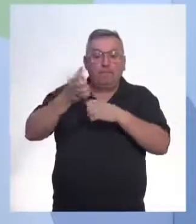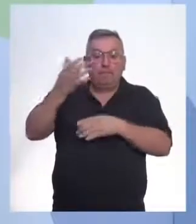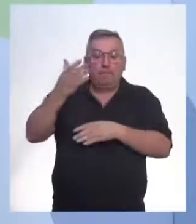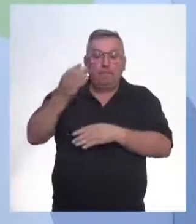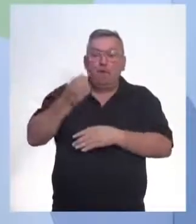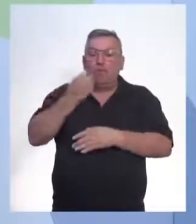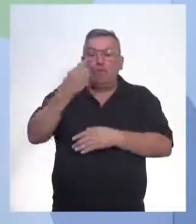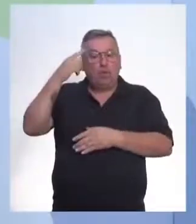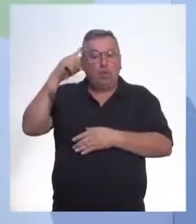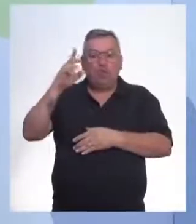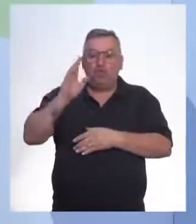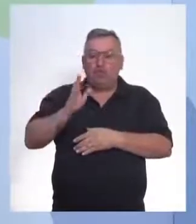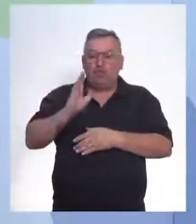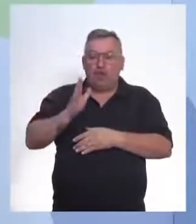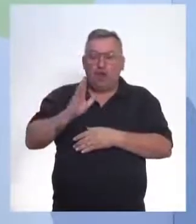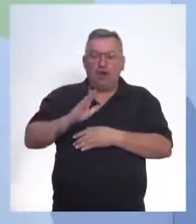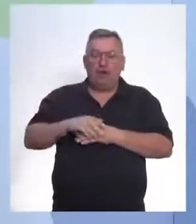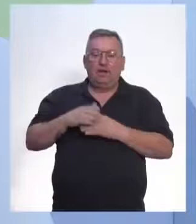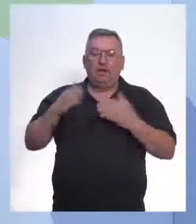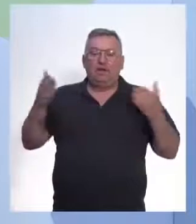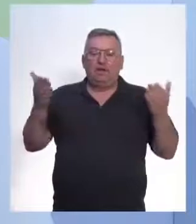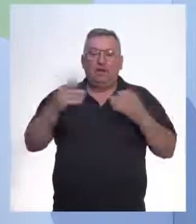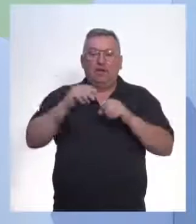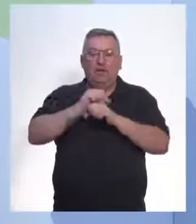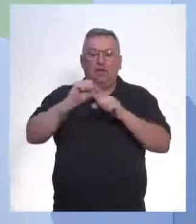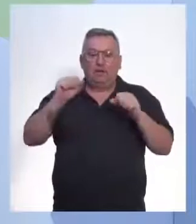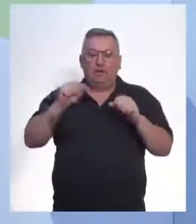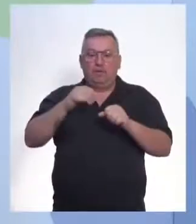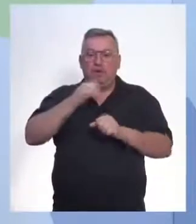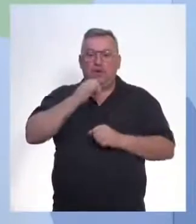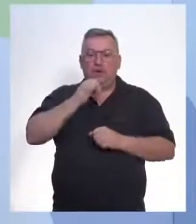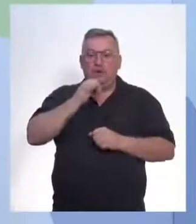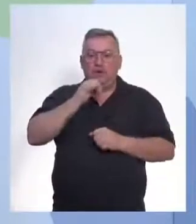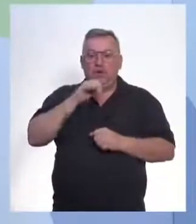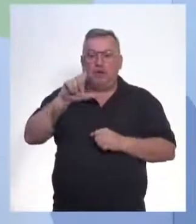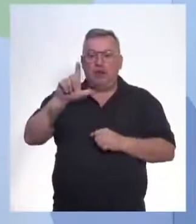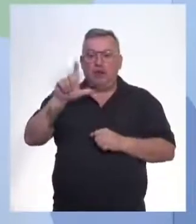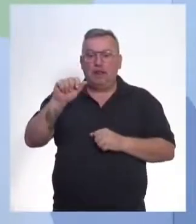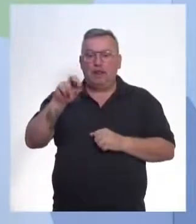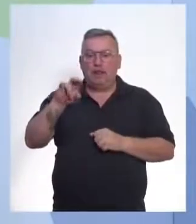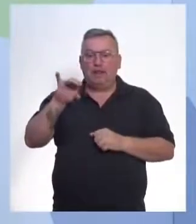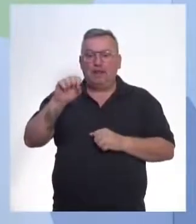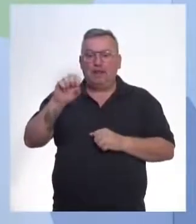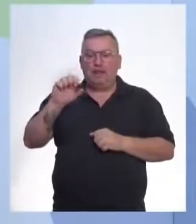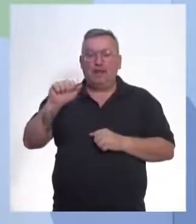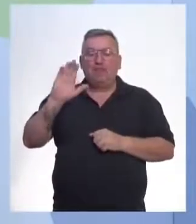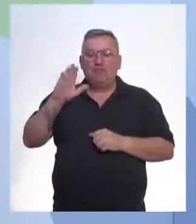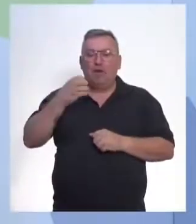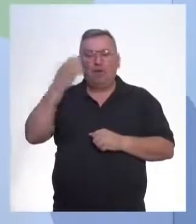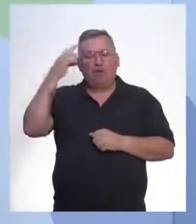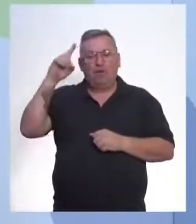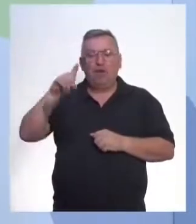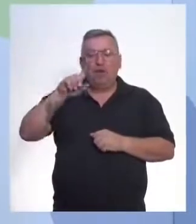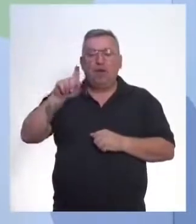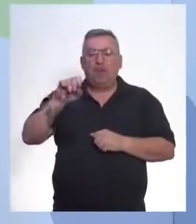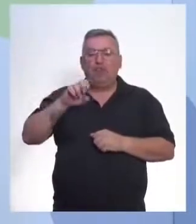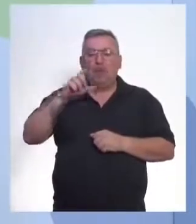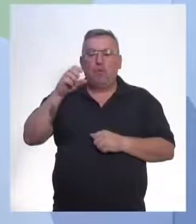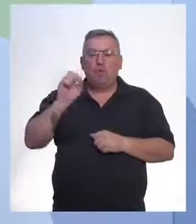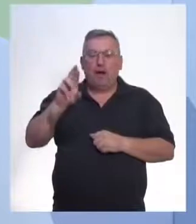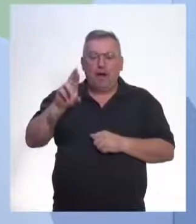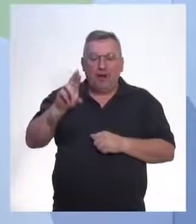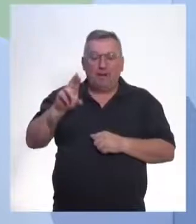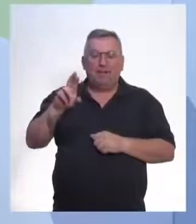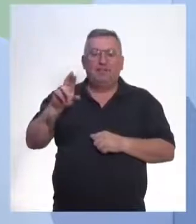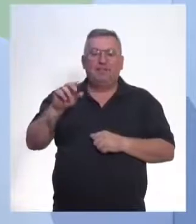Muitos bons dias aqui, ó, já hoje de manhã. Então, por exemplo, Larissa aqui já no bom dia, Gilmar aqui, bom